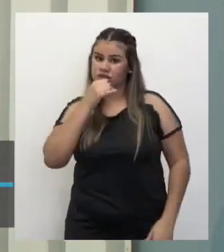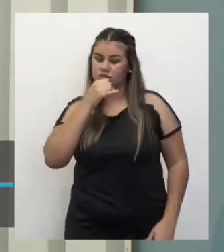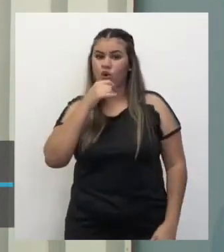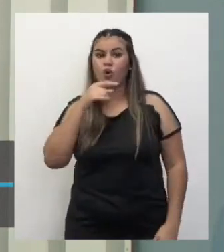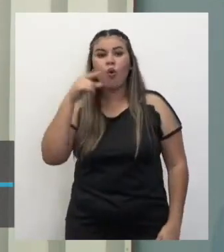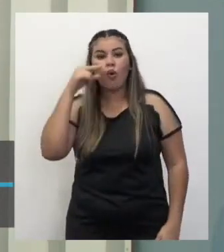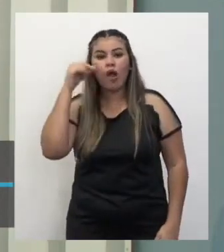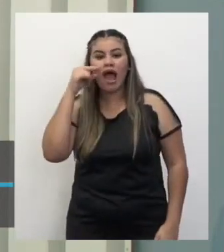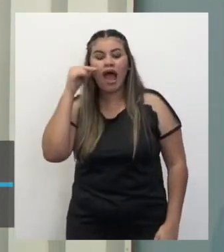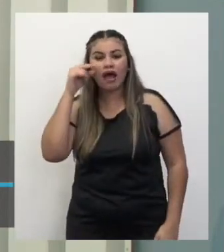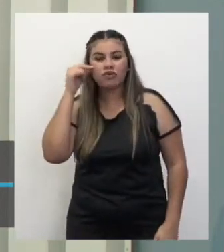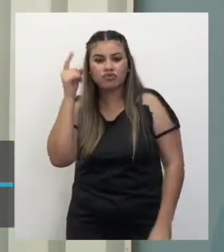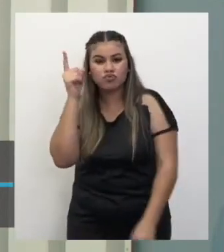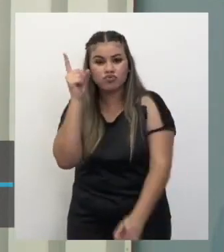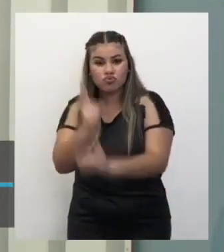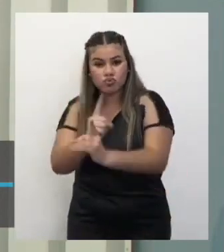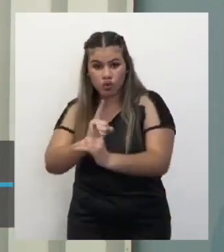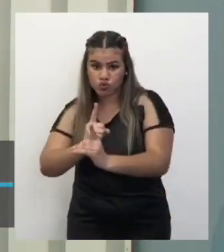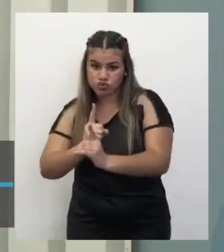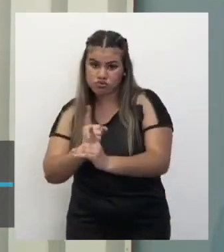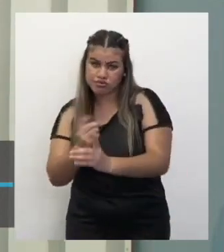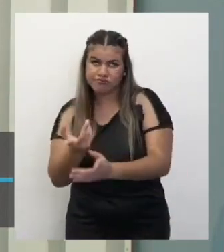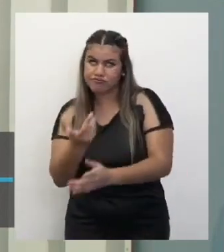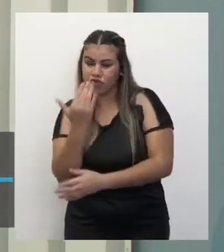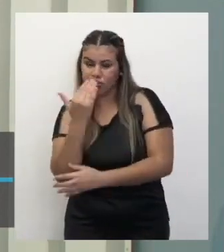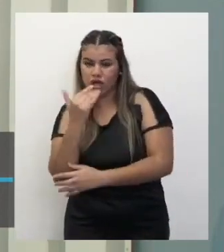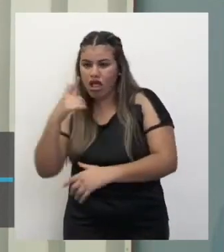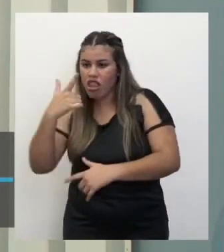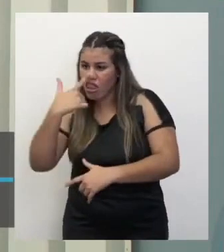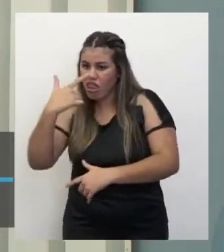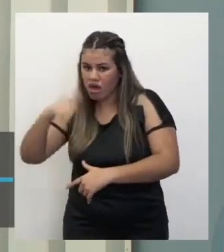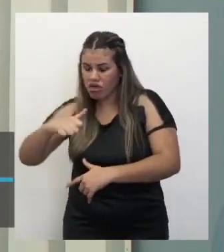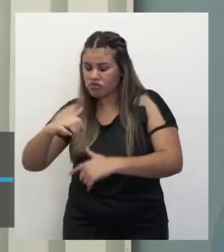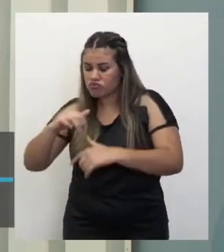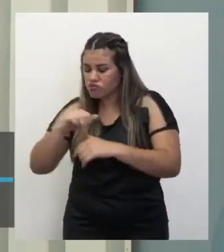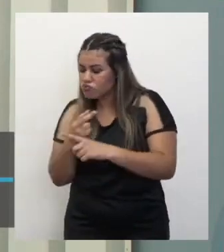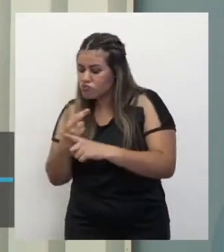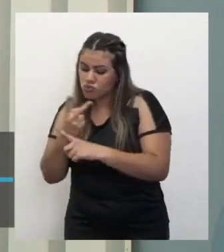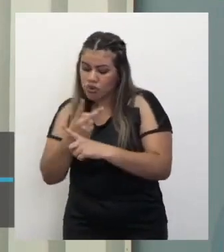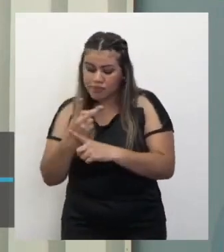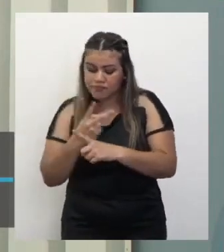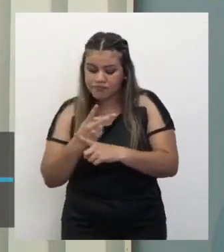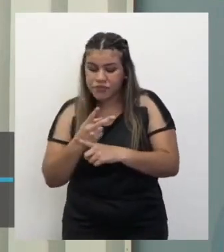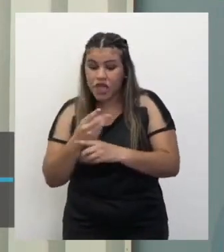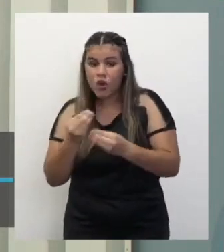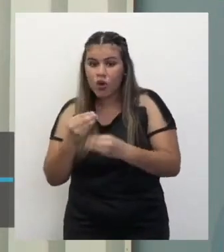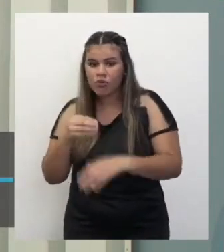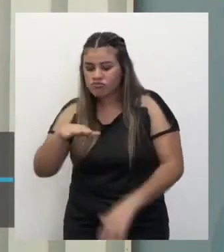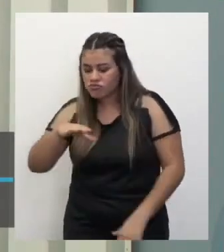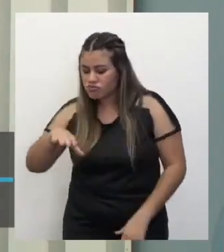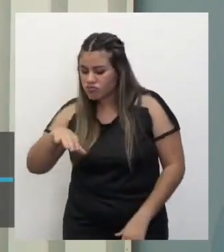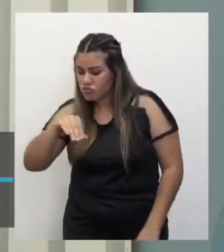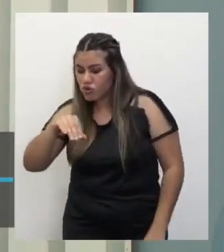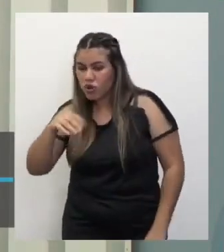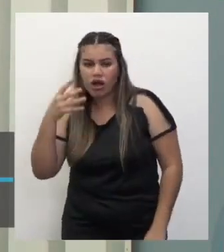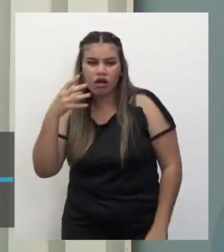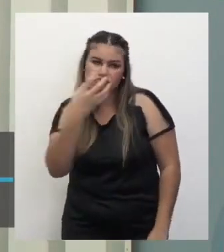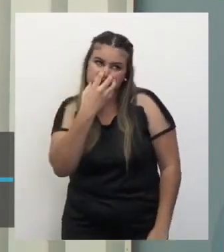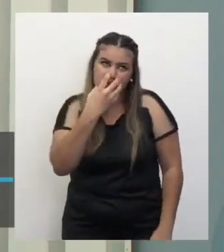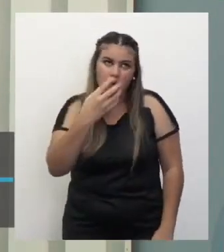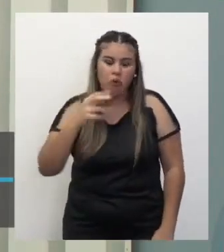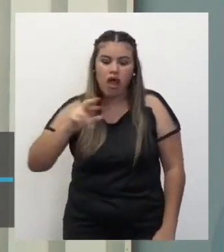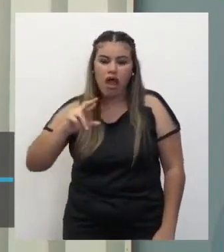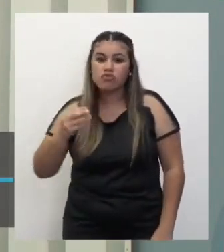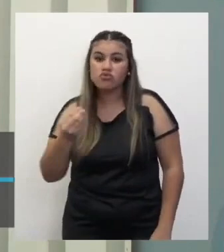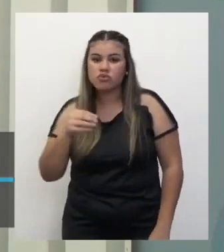acha algo em meio ao lixo, quando está passando muita fome, a primeira coisa que o gato faz, o cachorro faz, o rato